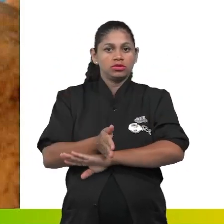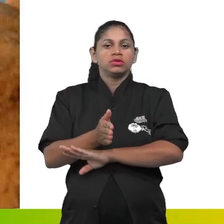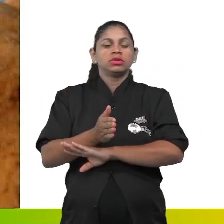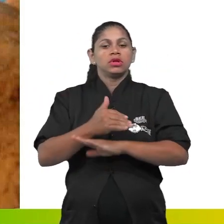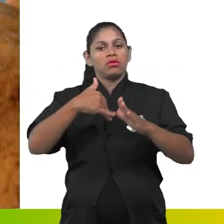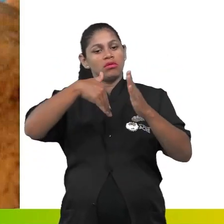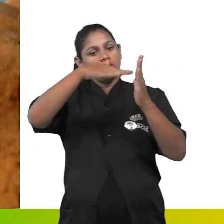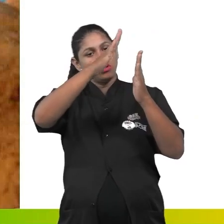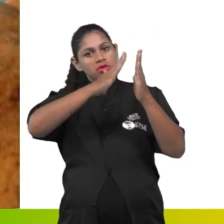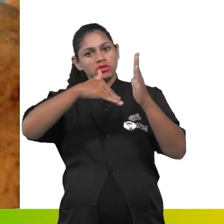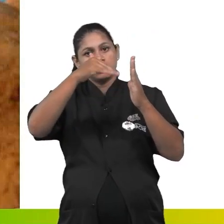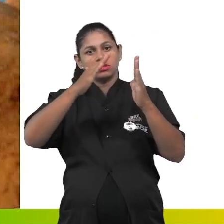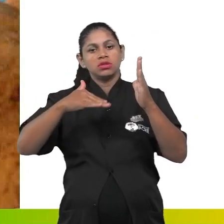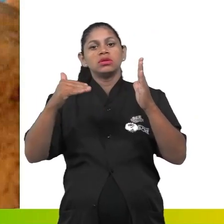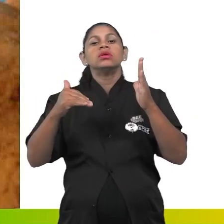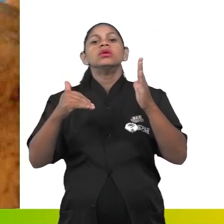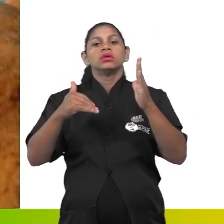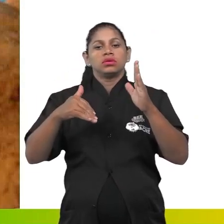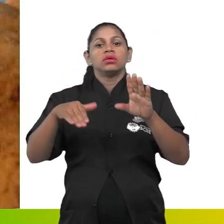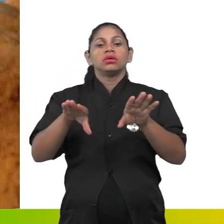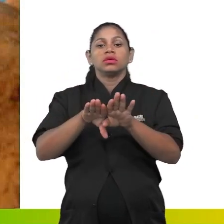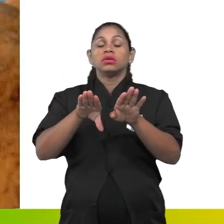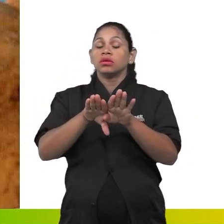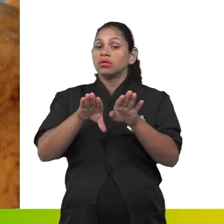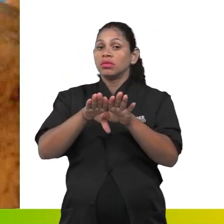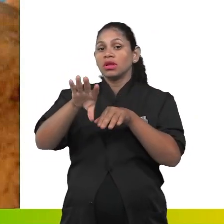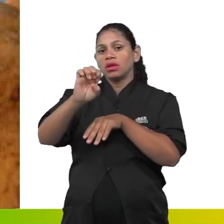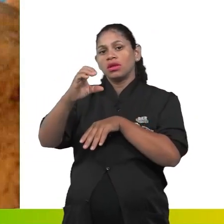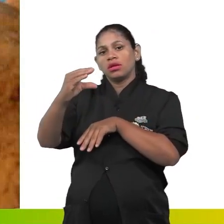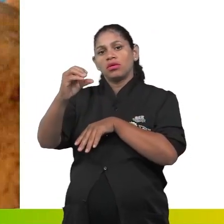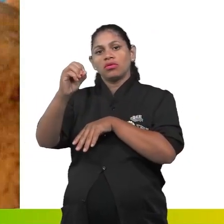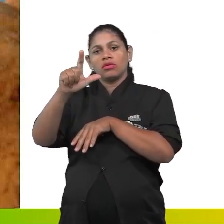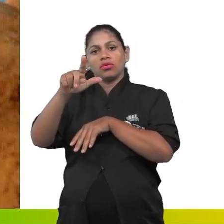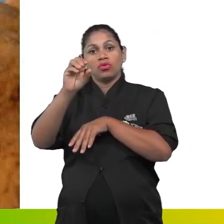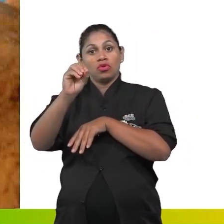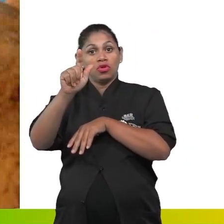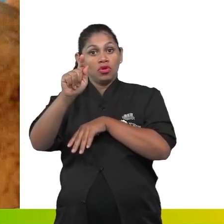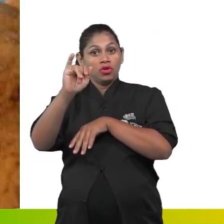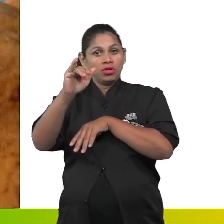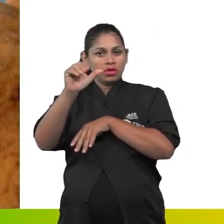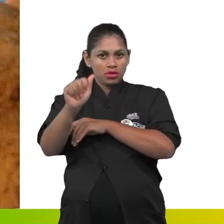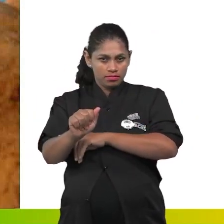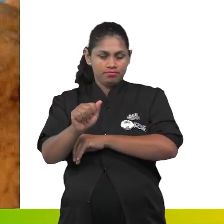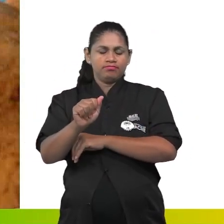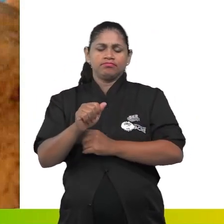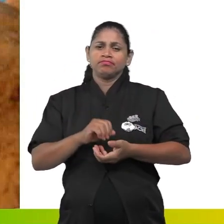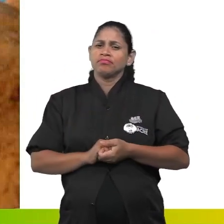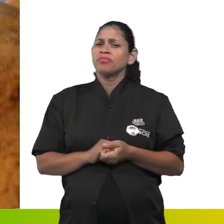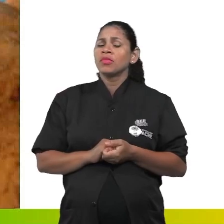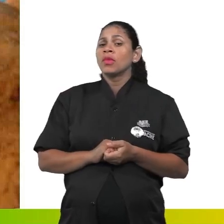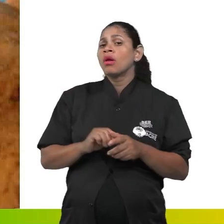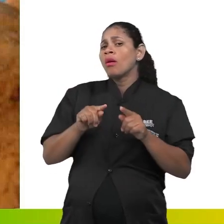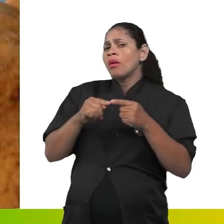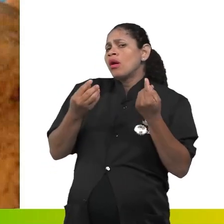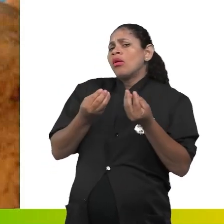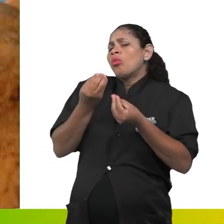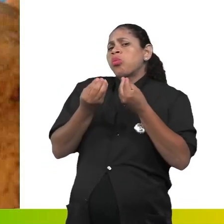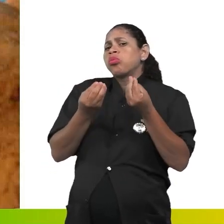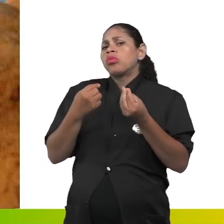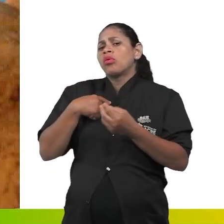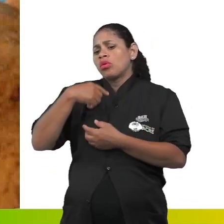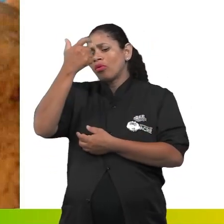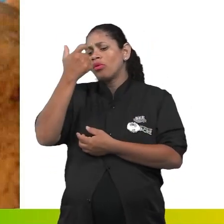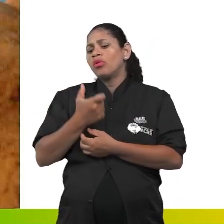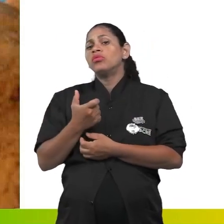e ecologia. Mas o que seria da gente sem ter uma natureza tão vislumbrante,